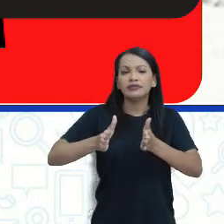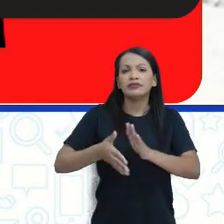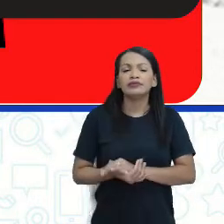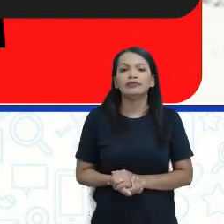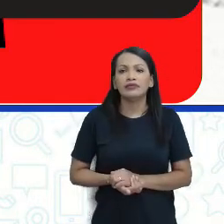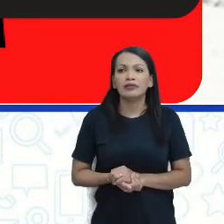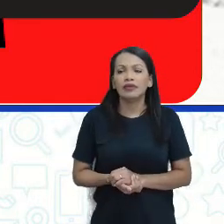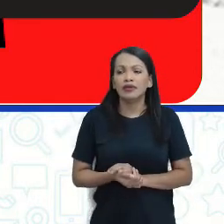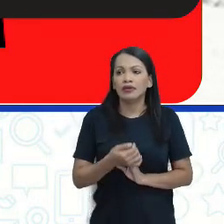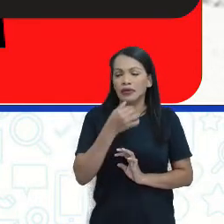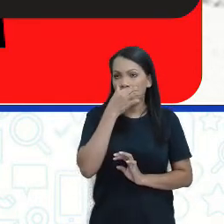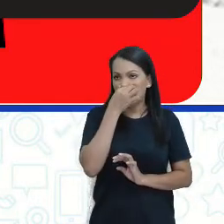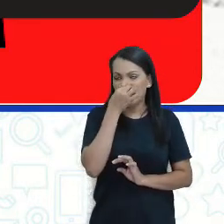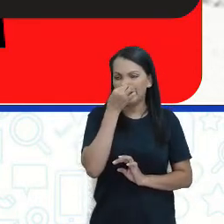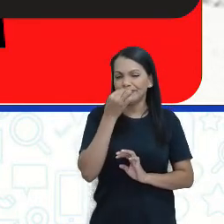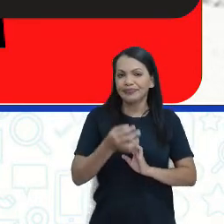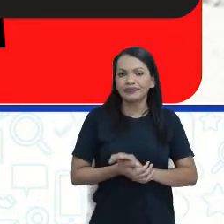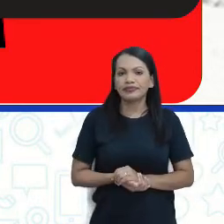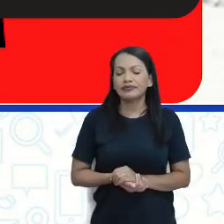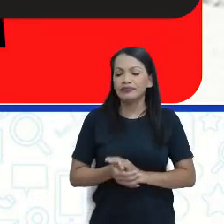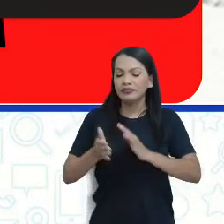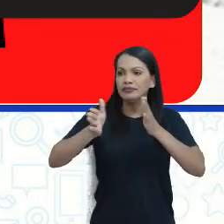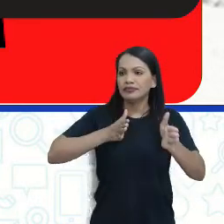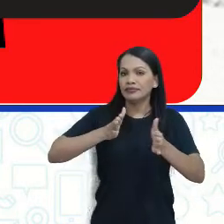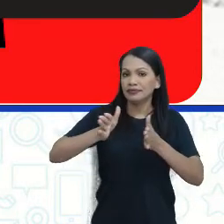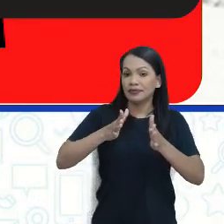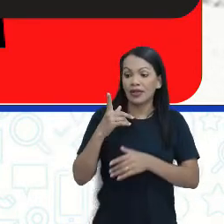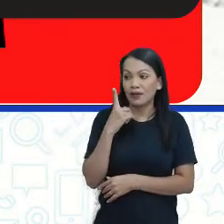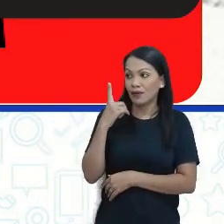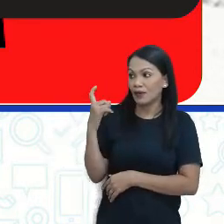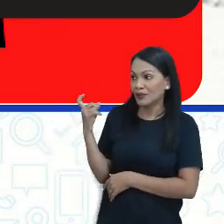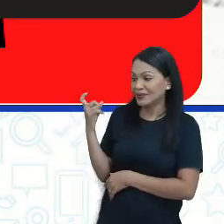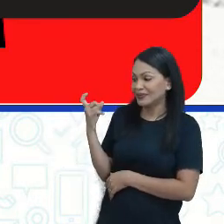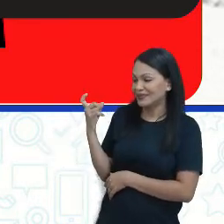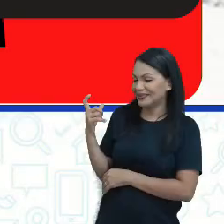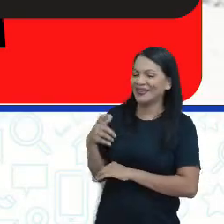aí como um período, olha, o negócio aí, o som saindo.